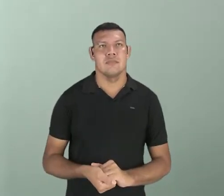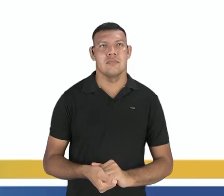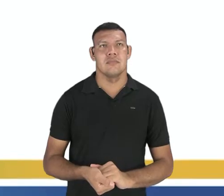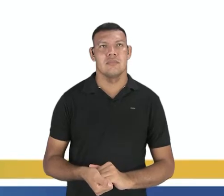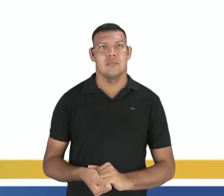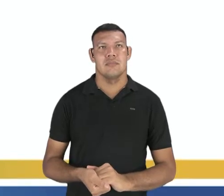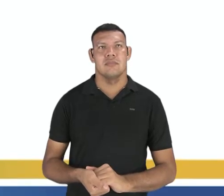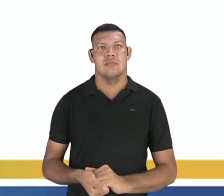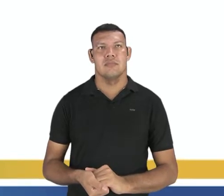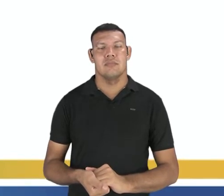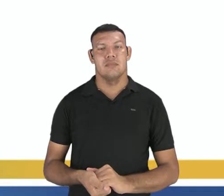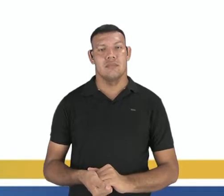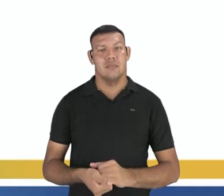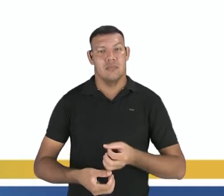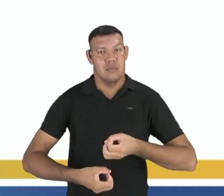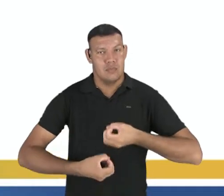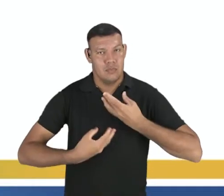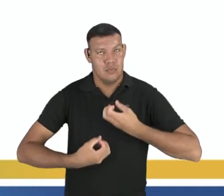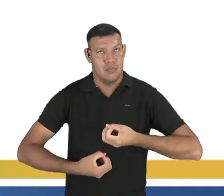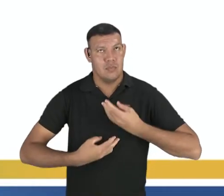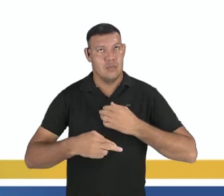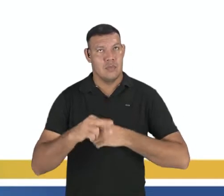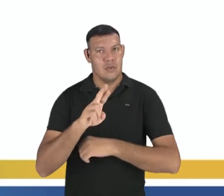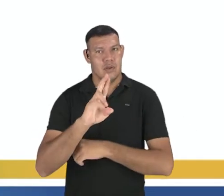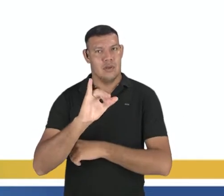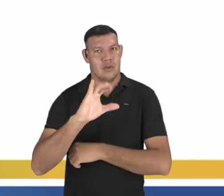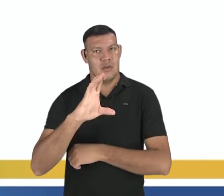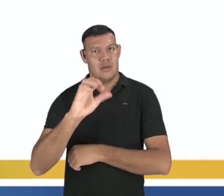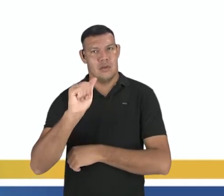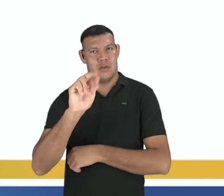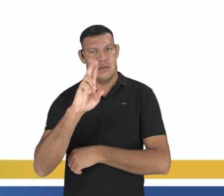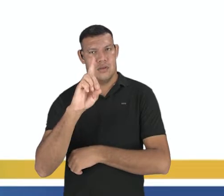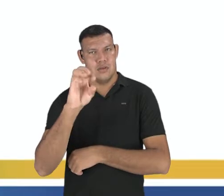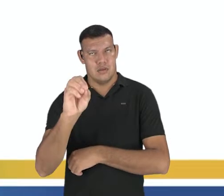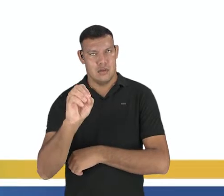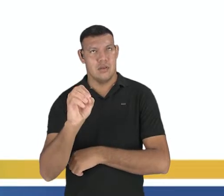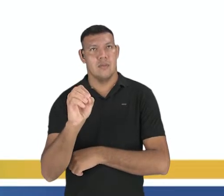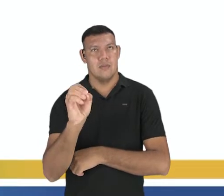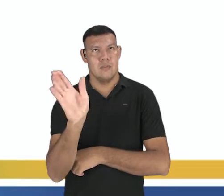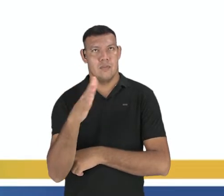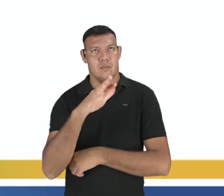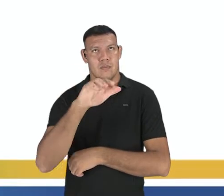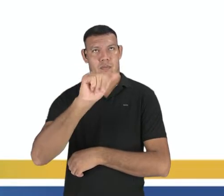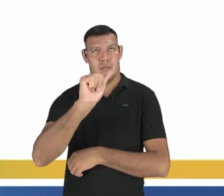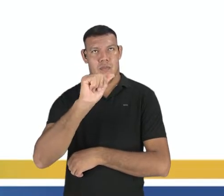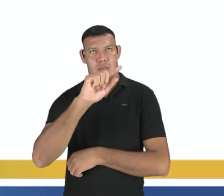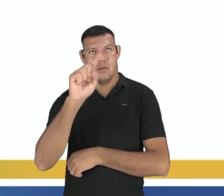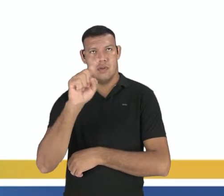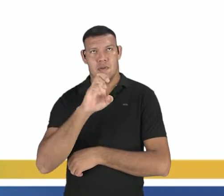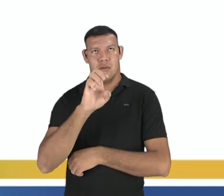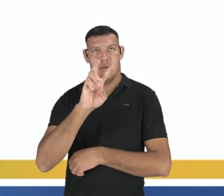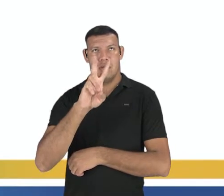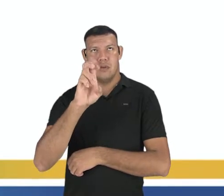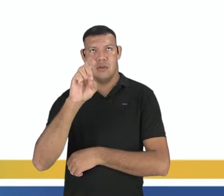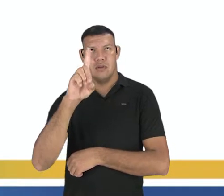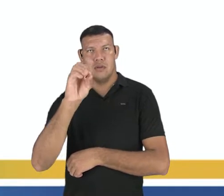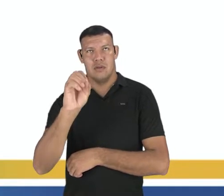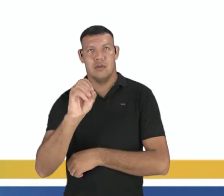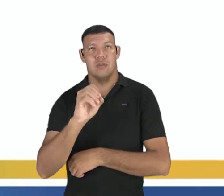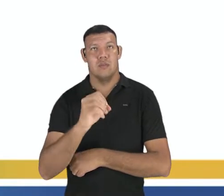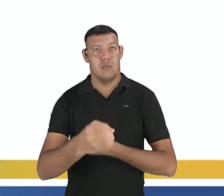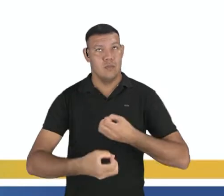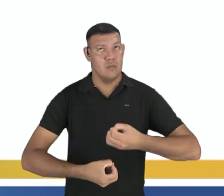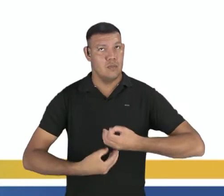Olha aqui, o poeta Ricardo Azevedo, em seu poema Aula de Leitura, ele descreve esse sentido amplo da